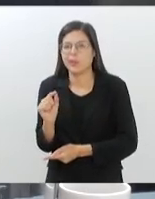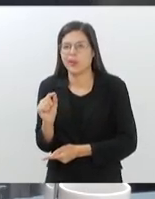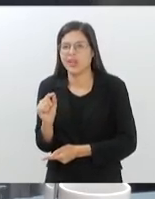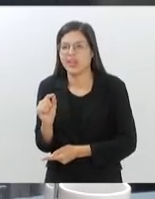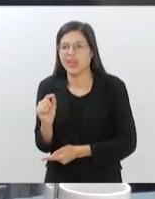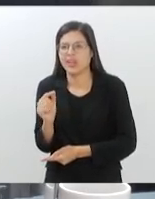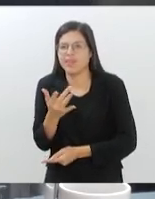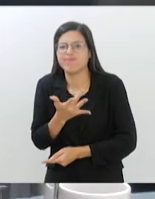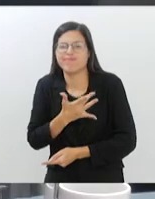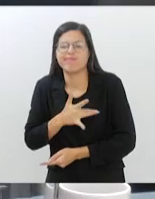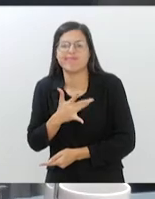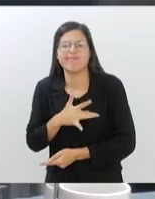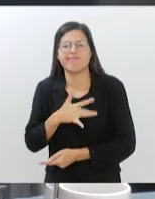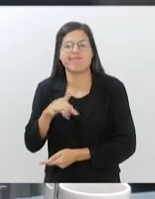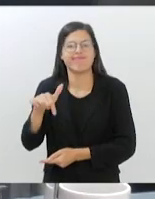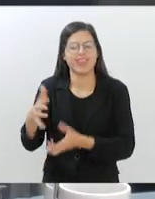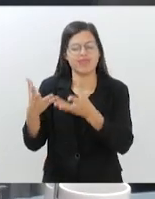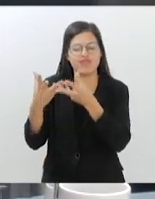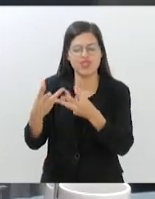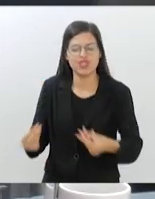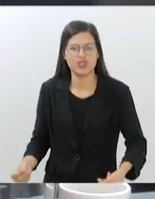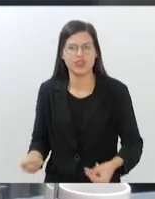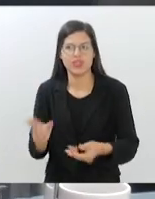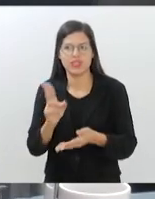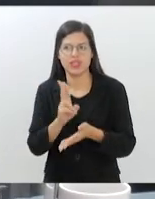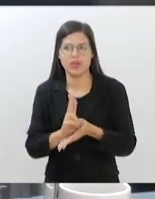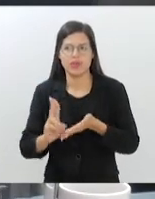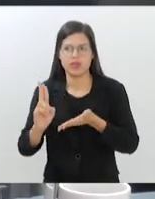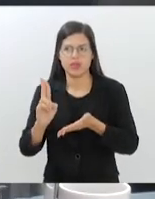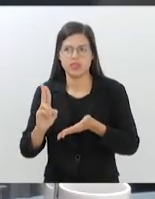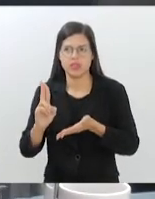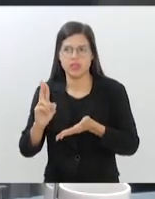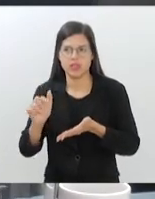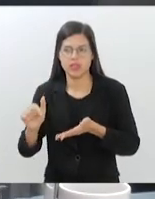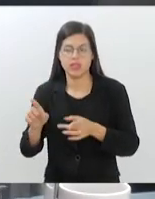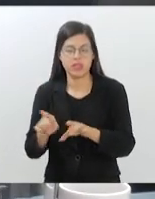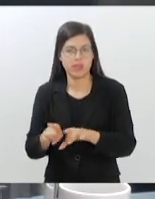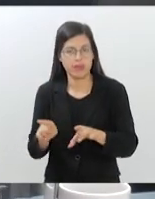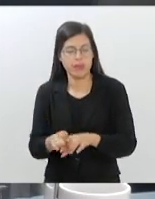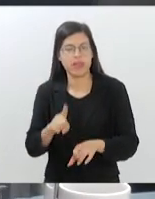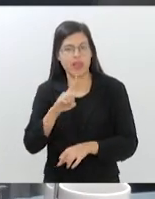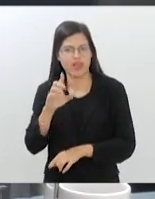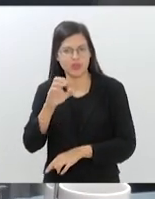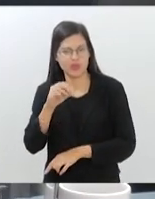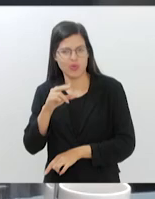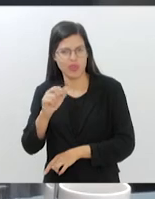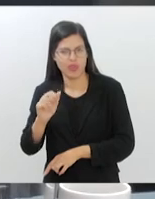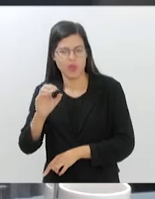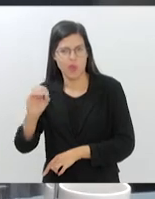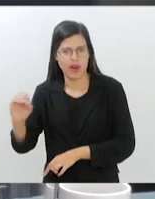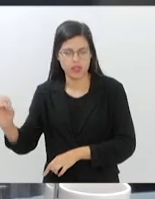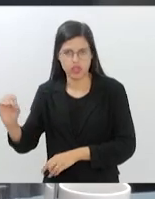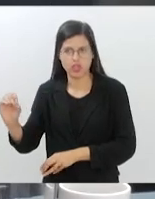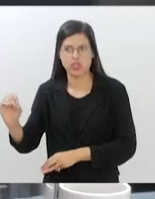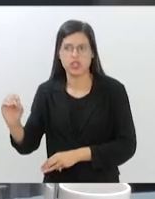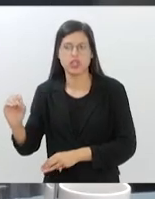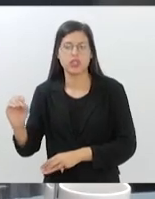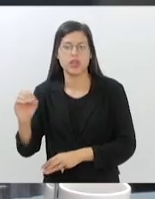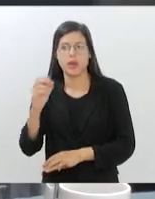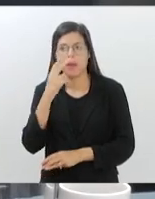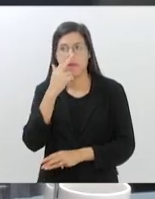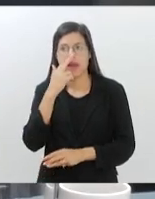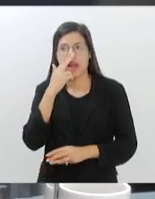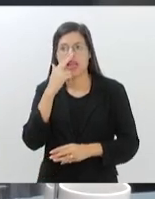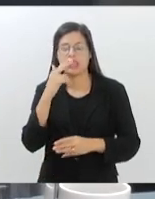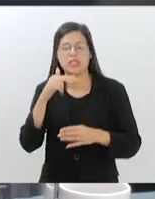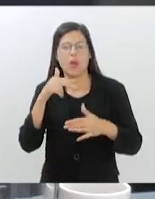universitária atropelar as ccras da Zona Oeste e num gesto liderado por um movimento sindical dentro